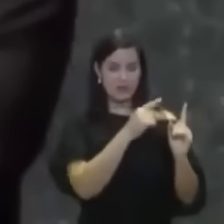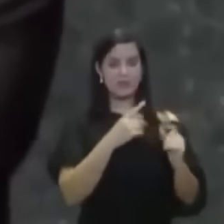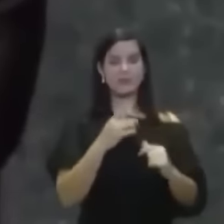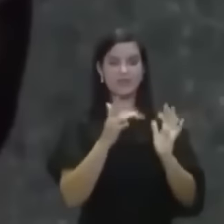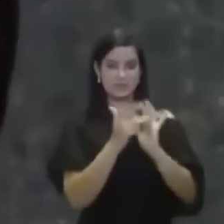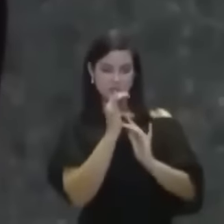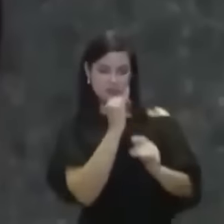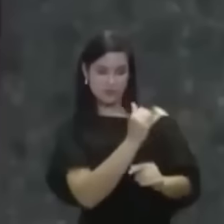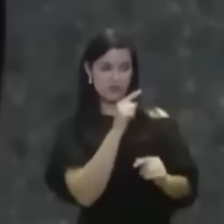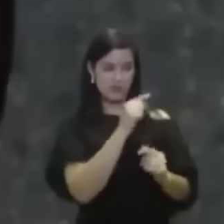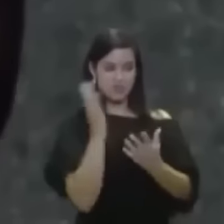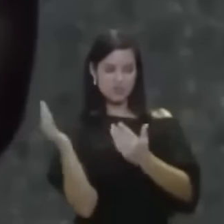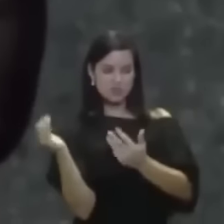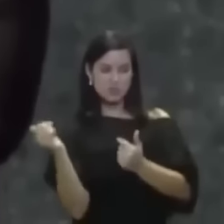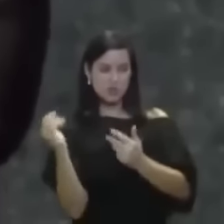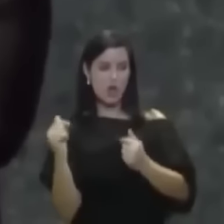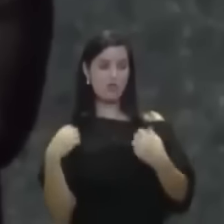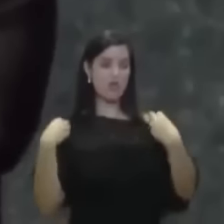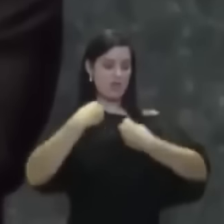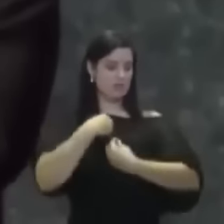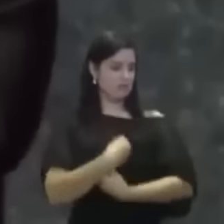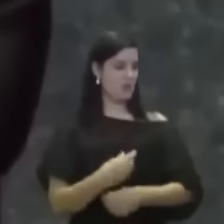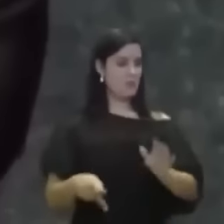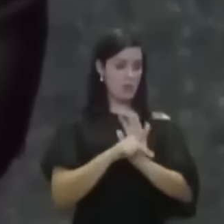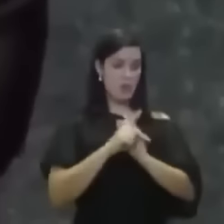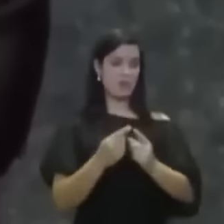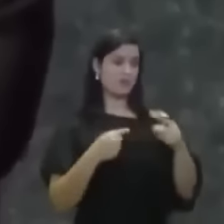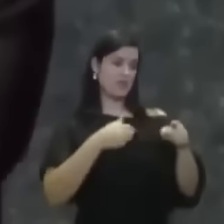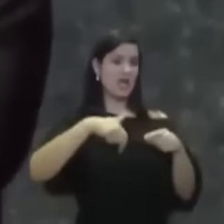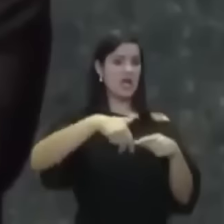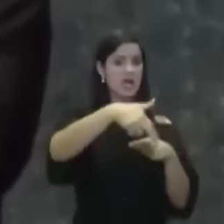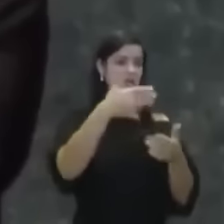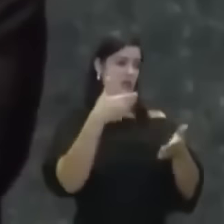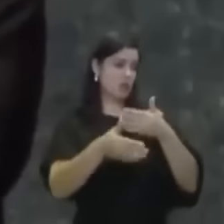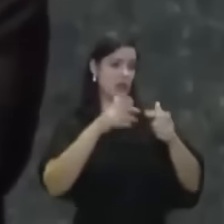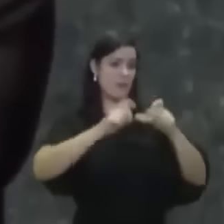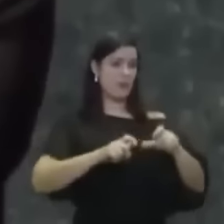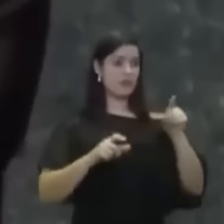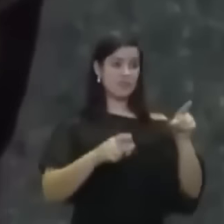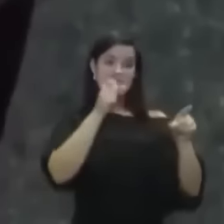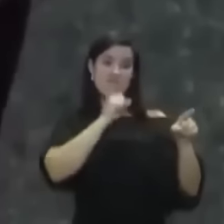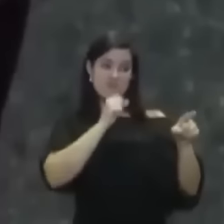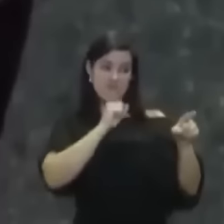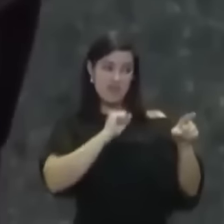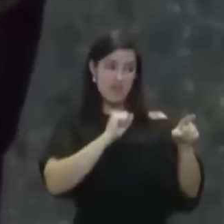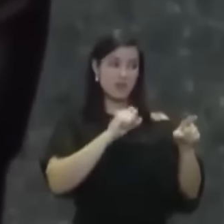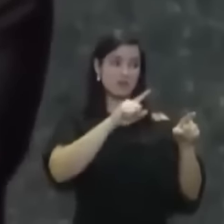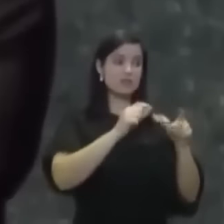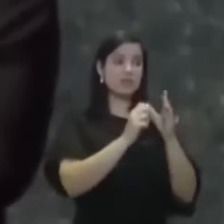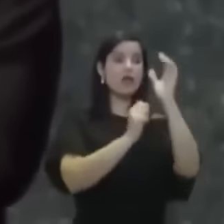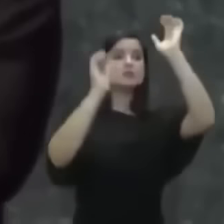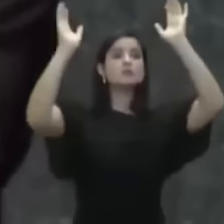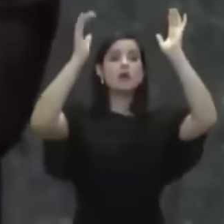digo, que quando eras mais moço, tu te cingias a ti mesmo, e andavas por onde querias, quando porém fores velho, estenderás as mãos e